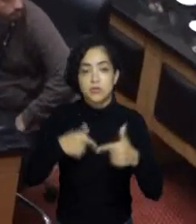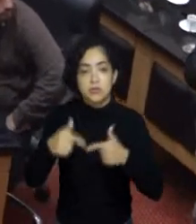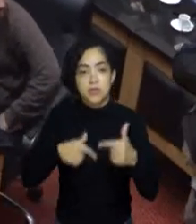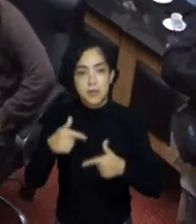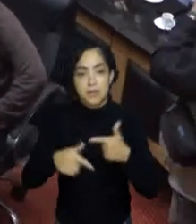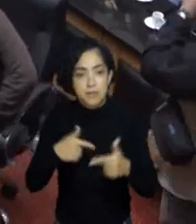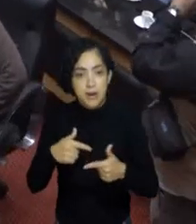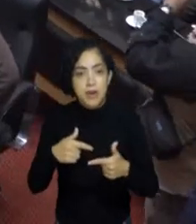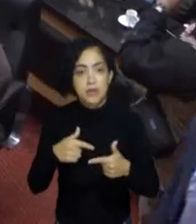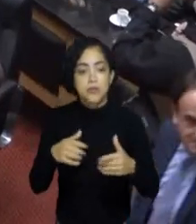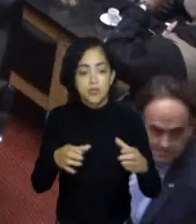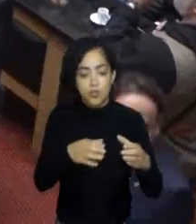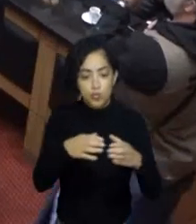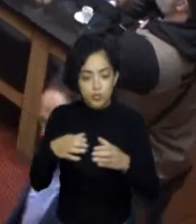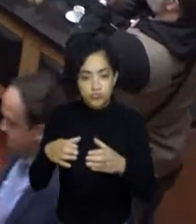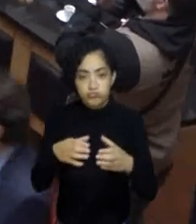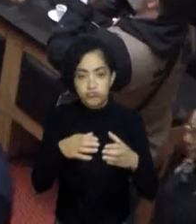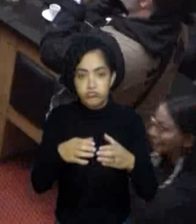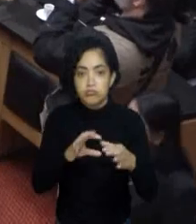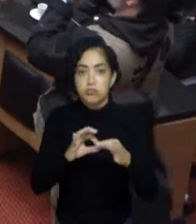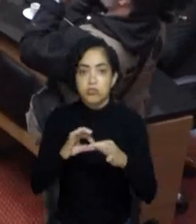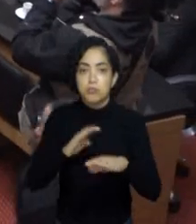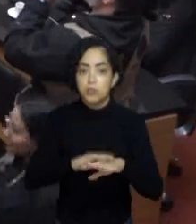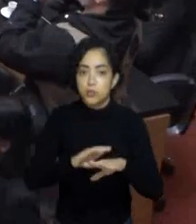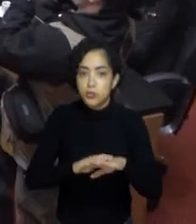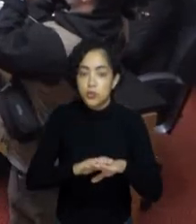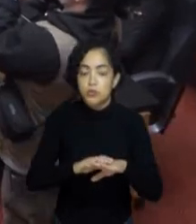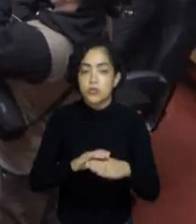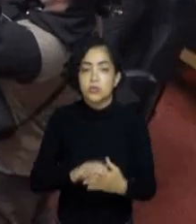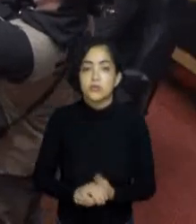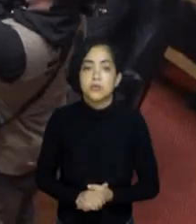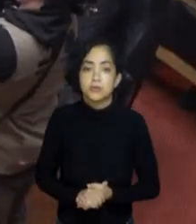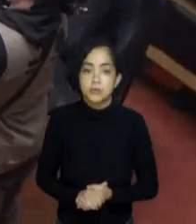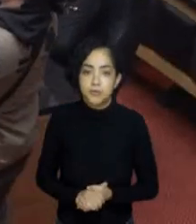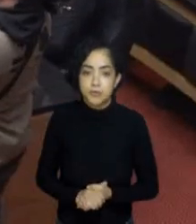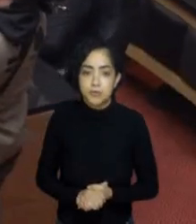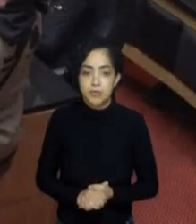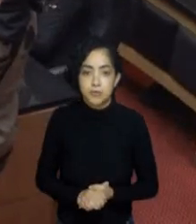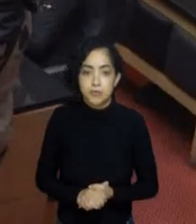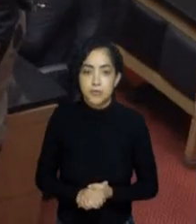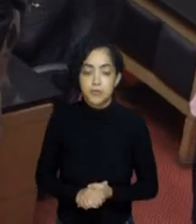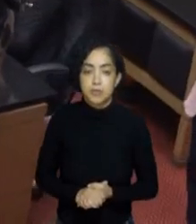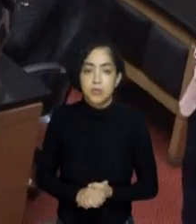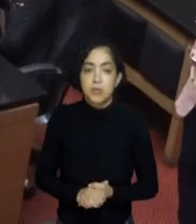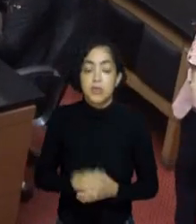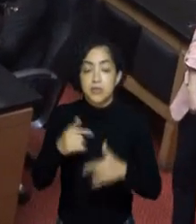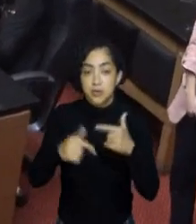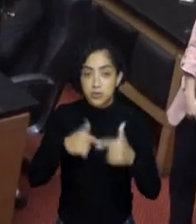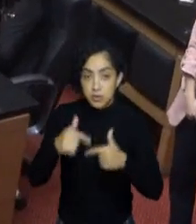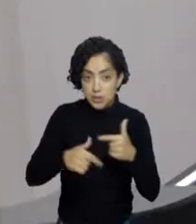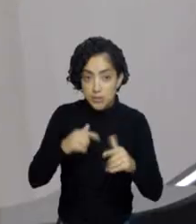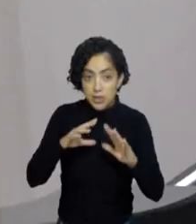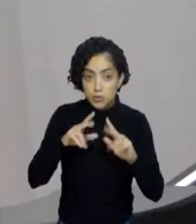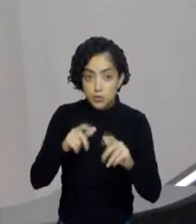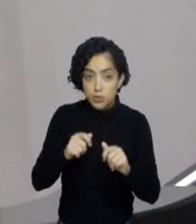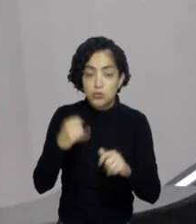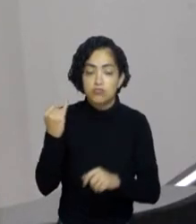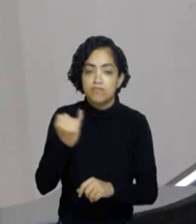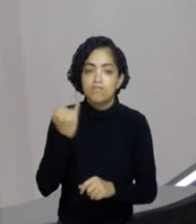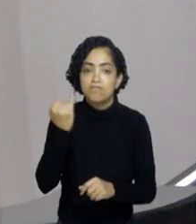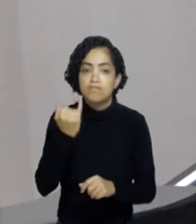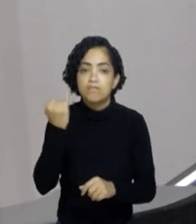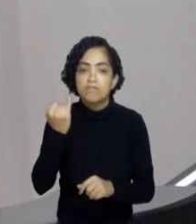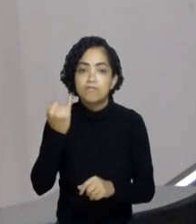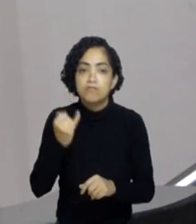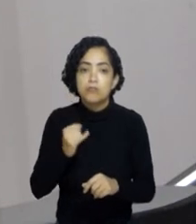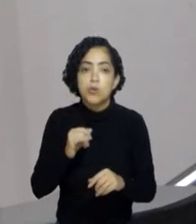trabalho de equipe, é um trabalho feito por todos. Bom dia, Carlos Humberto, deputado, e é um trabalho onde todos são importantes, no mínimo